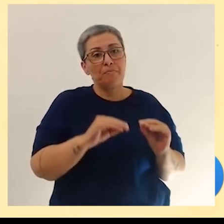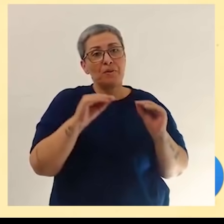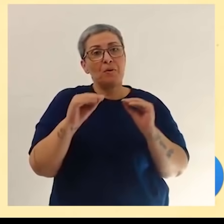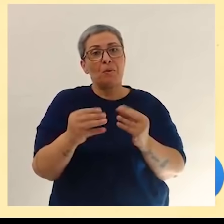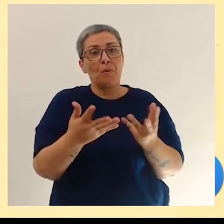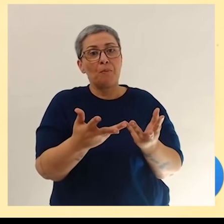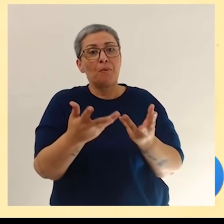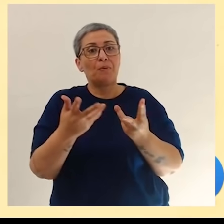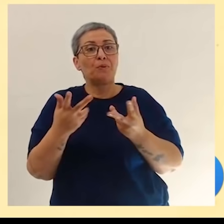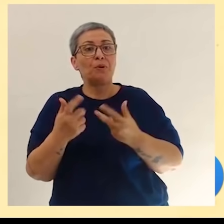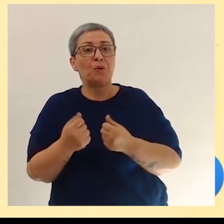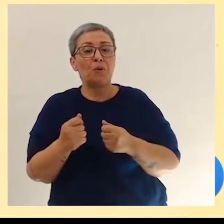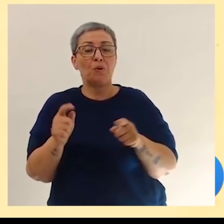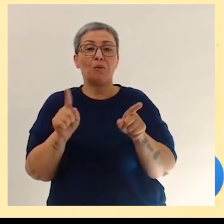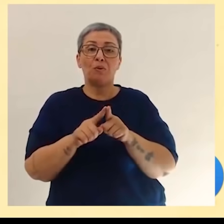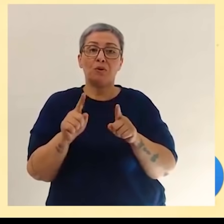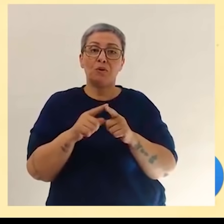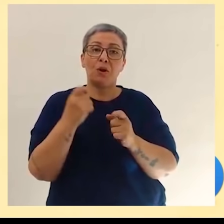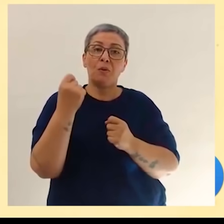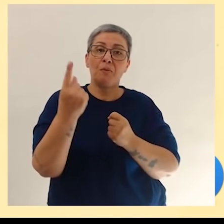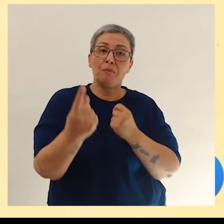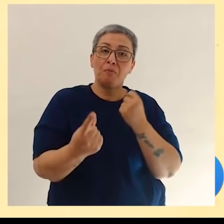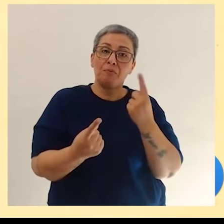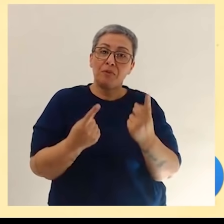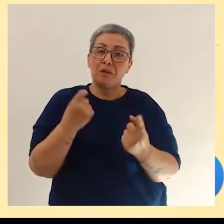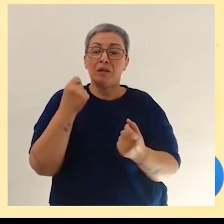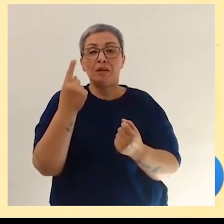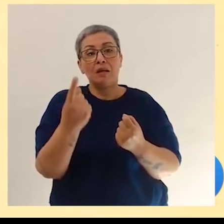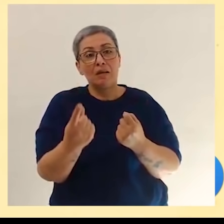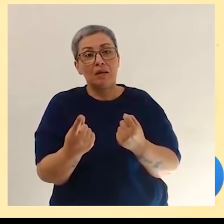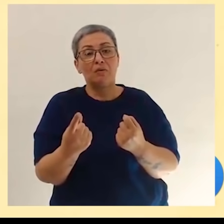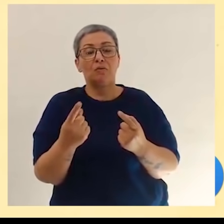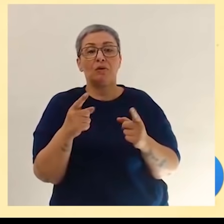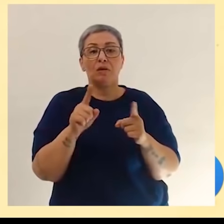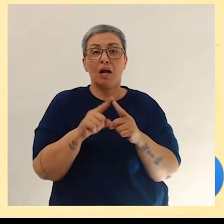muda, trazendo consigo alguns